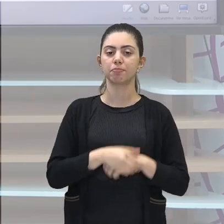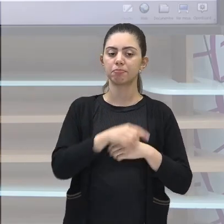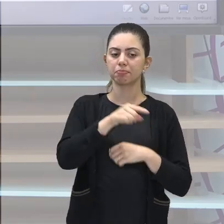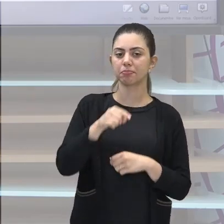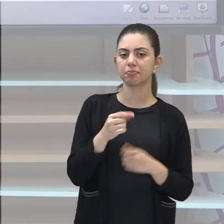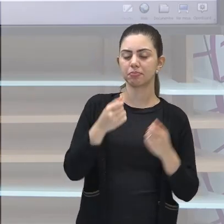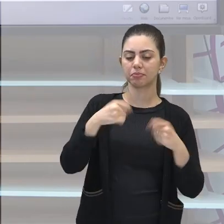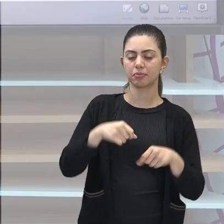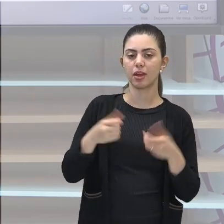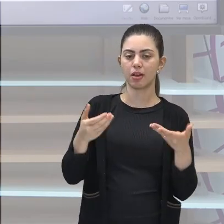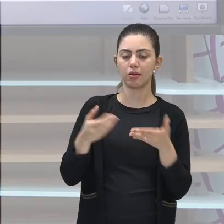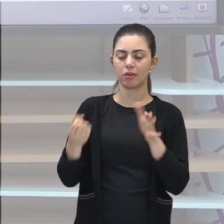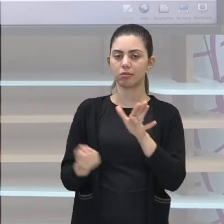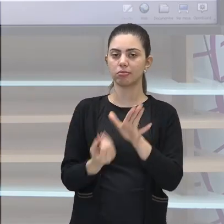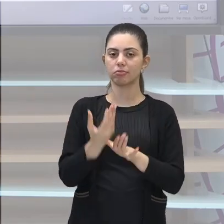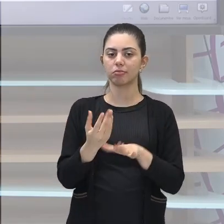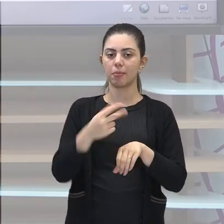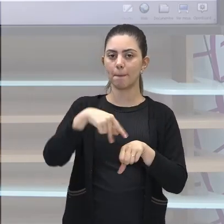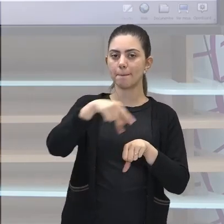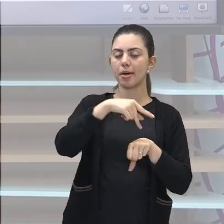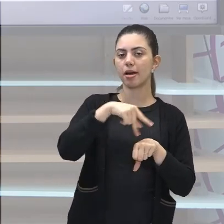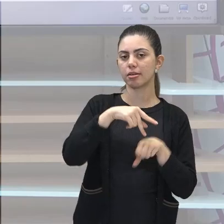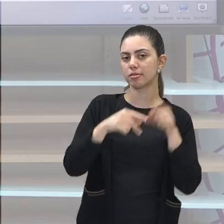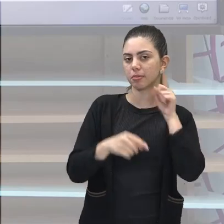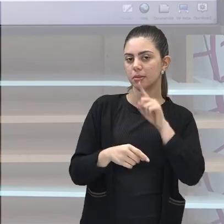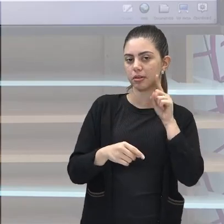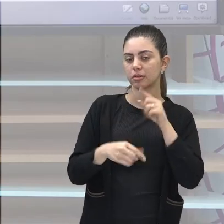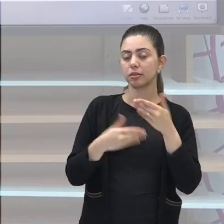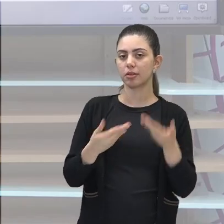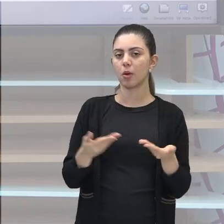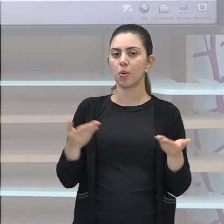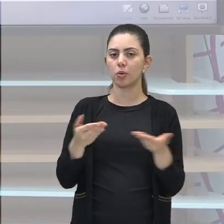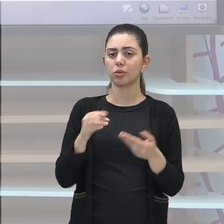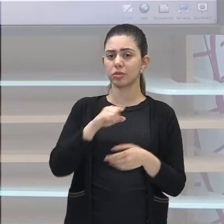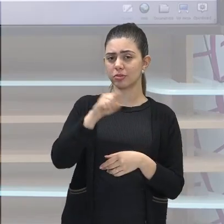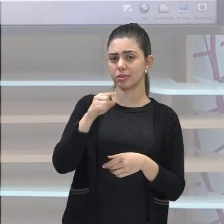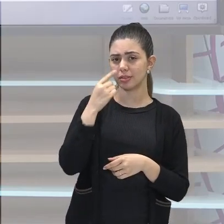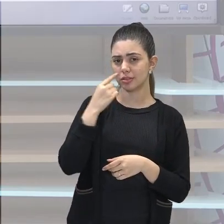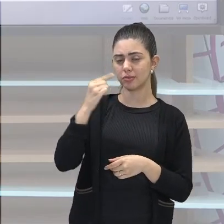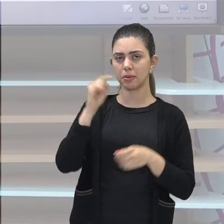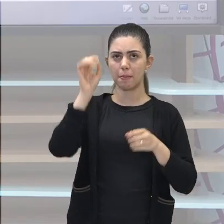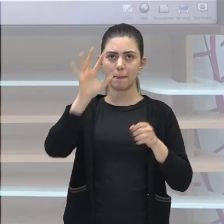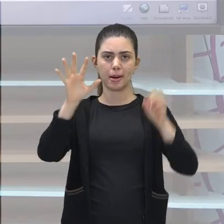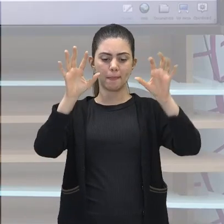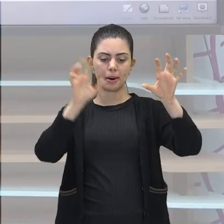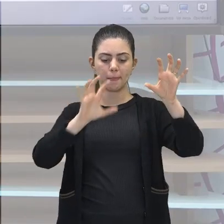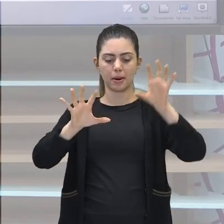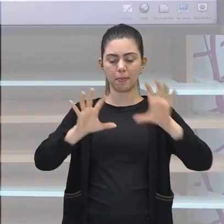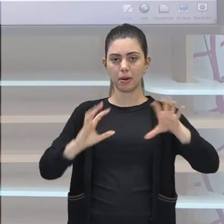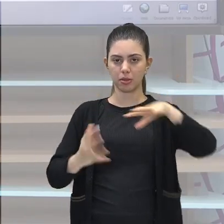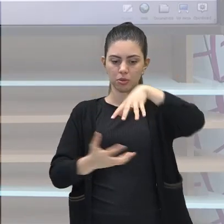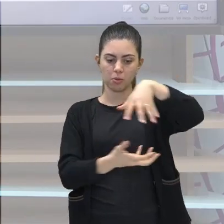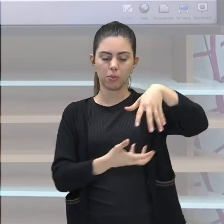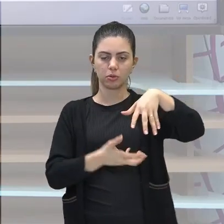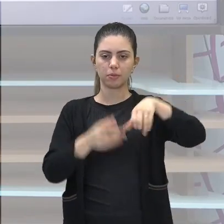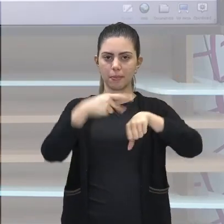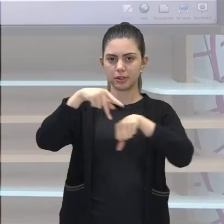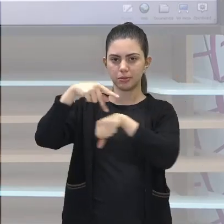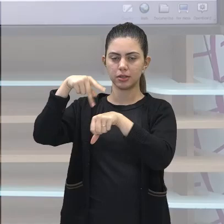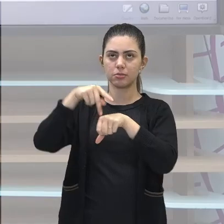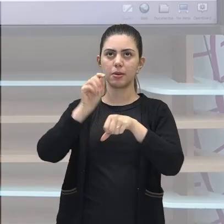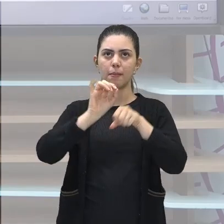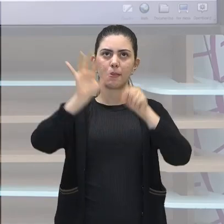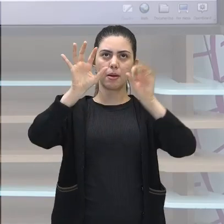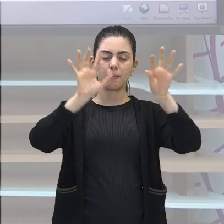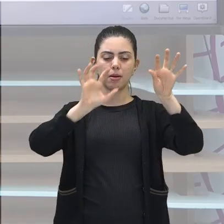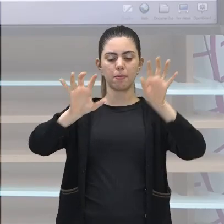do território americano. Então, hoje, por exemplo, se você pega um mapa mundi, né, e que você bate